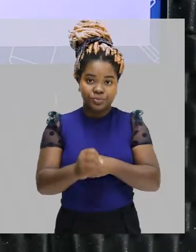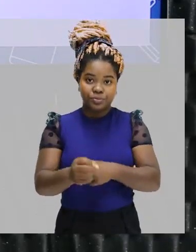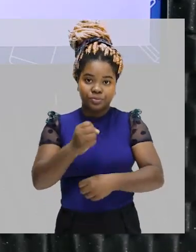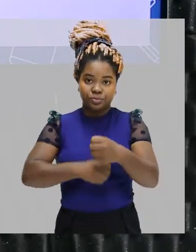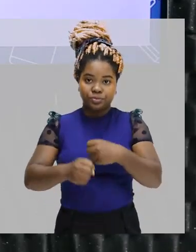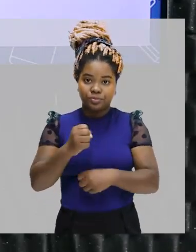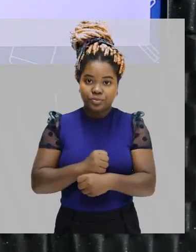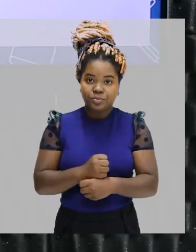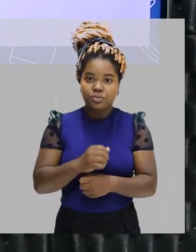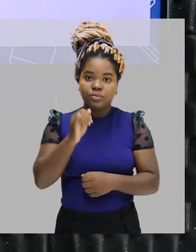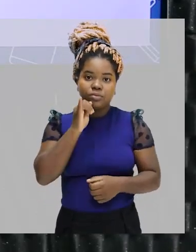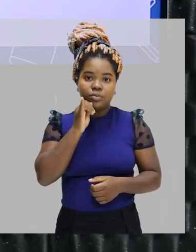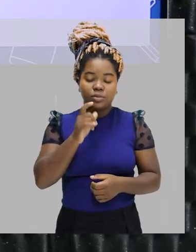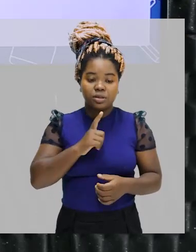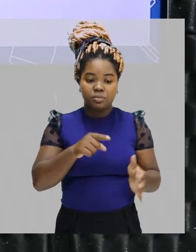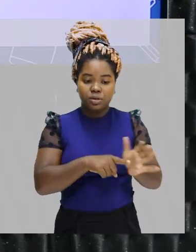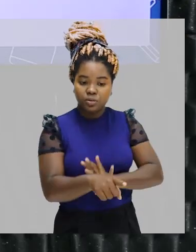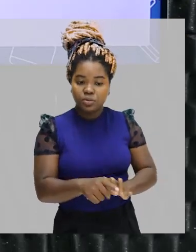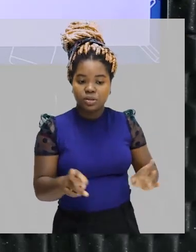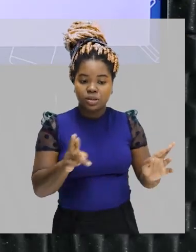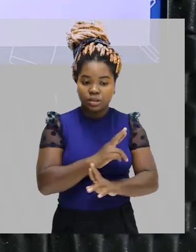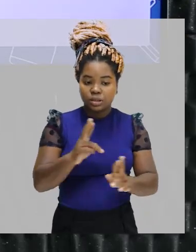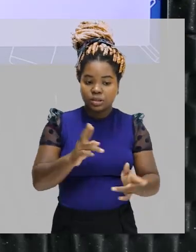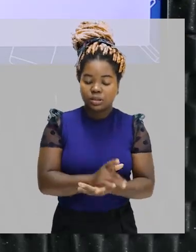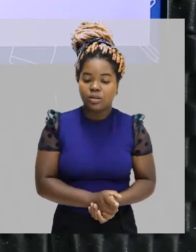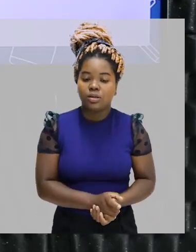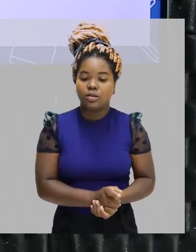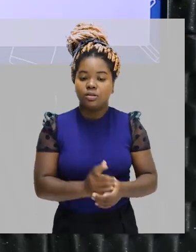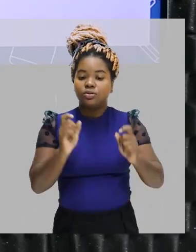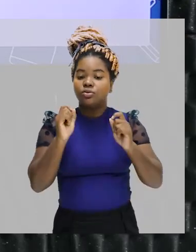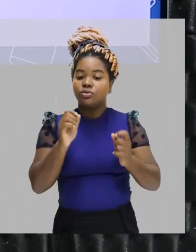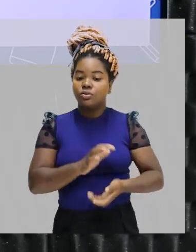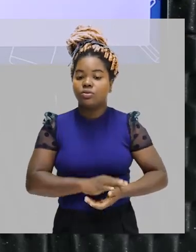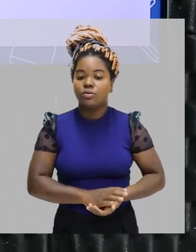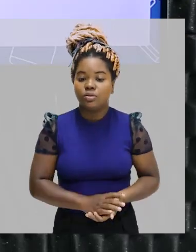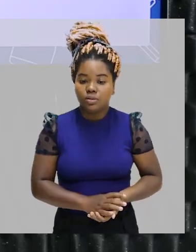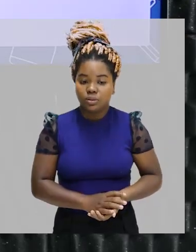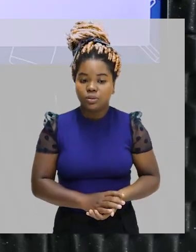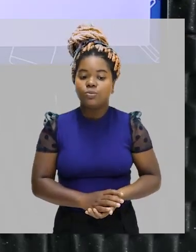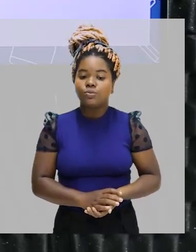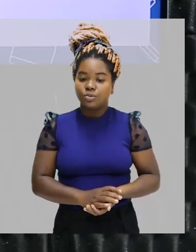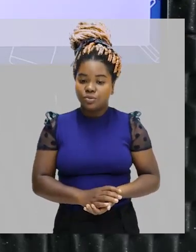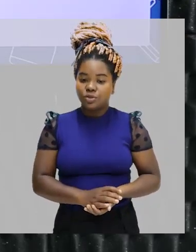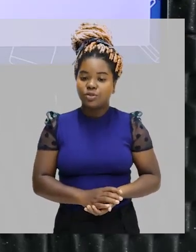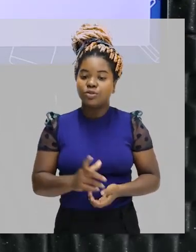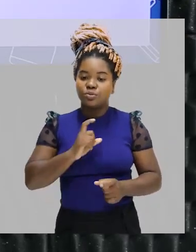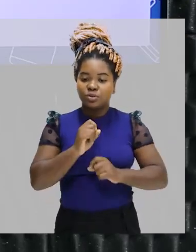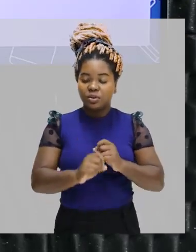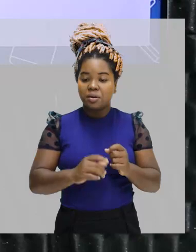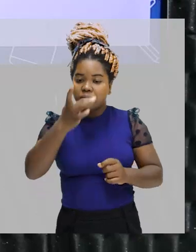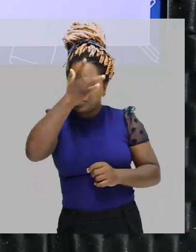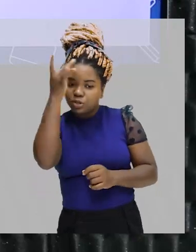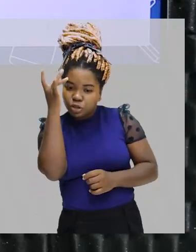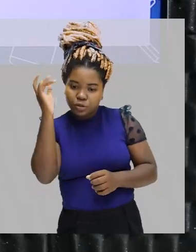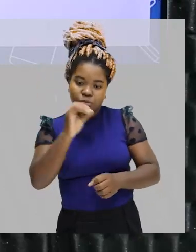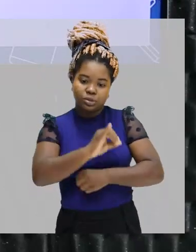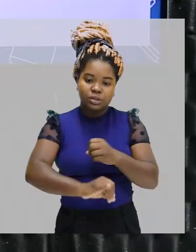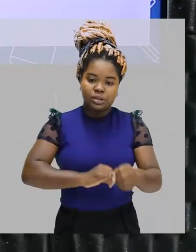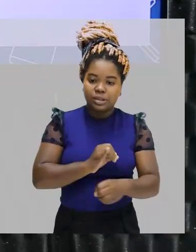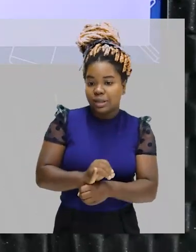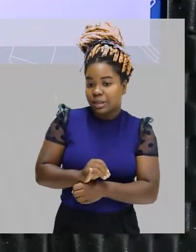apareceu questão que mencionou sobre os influencers, né? Sobre os influenciadores digitais. Então, a gente já